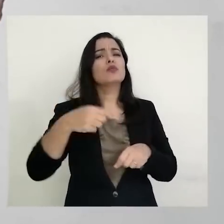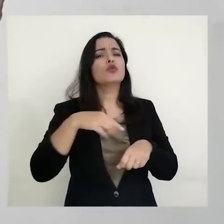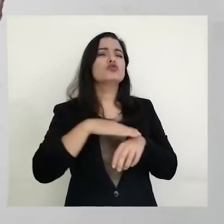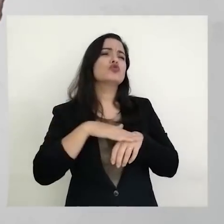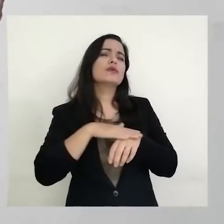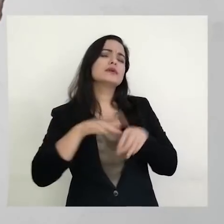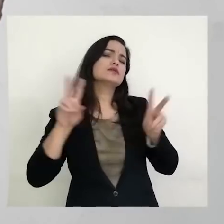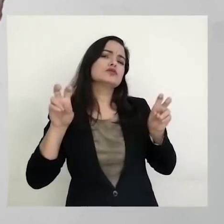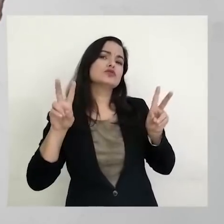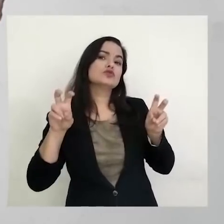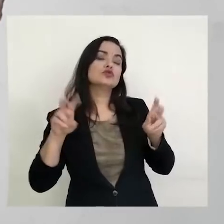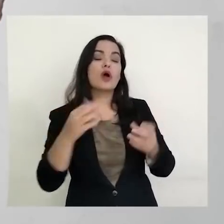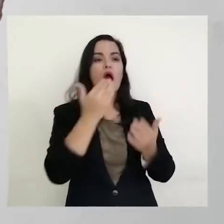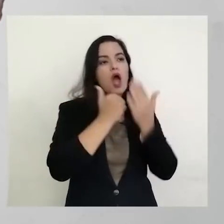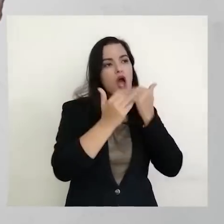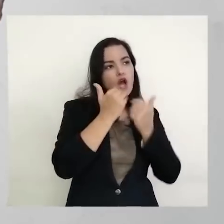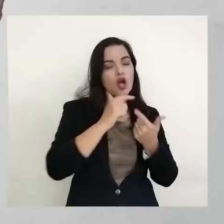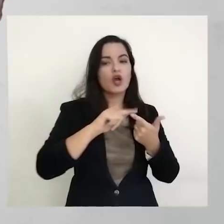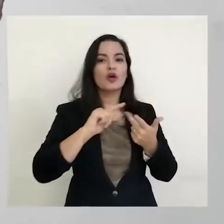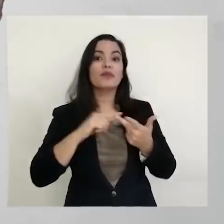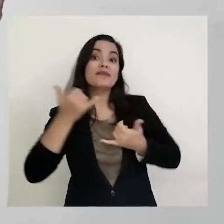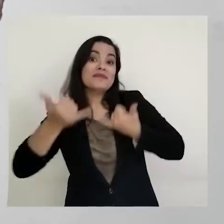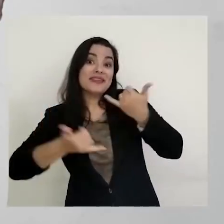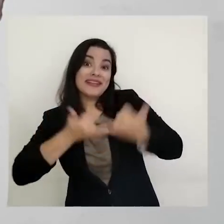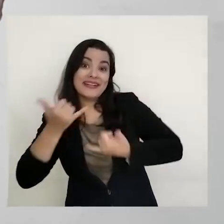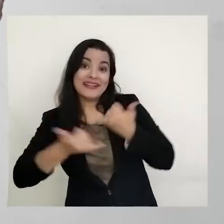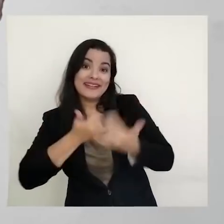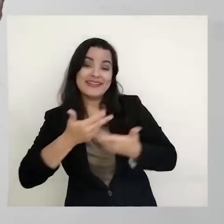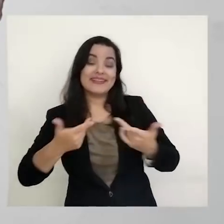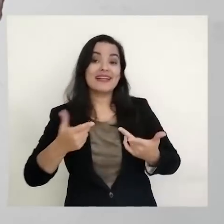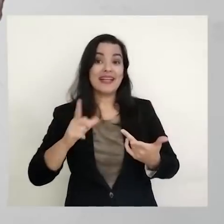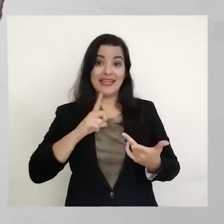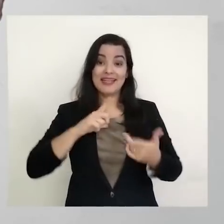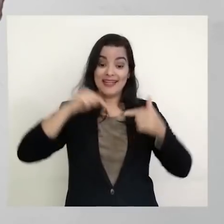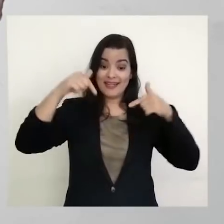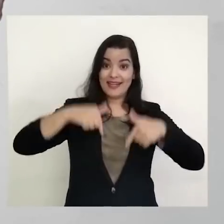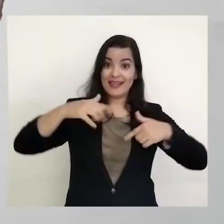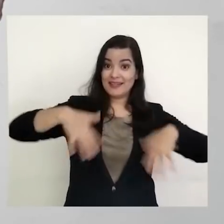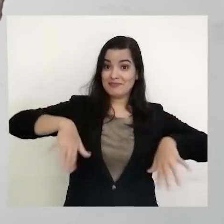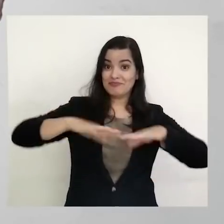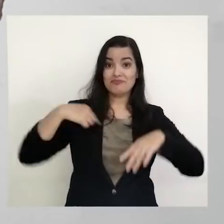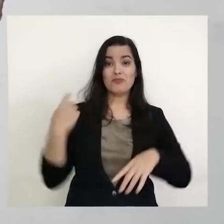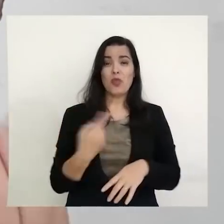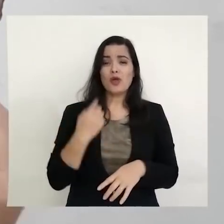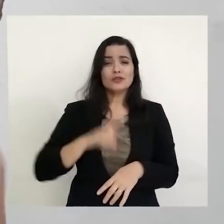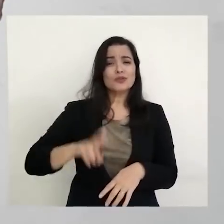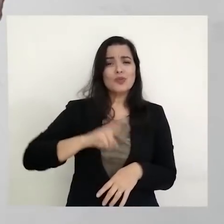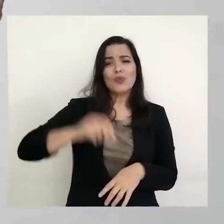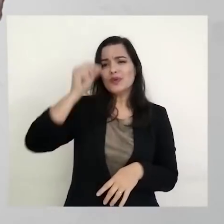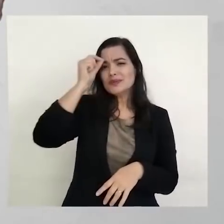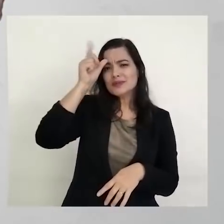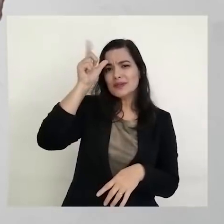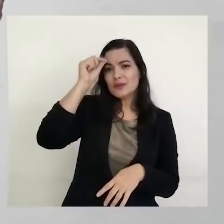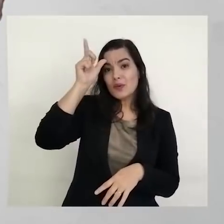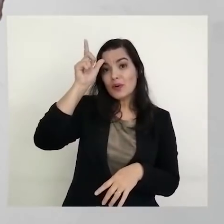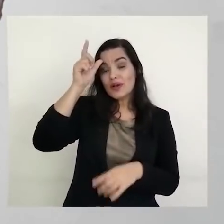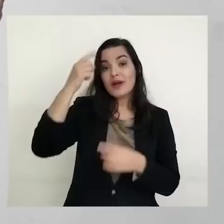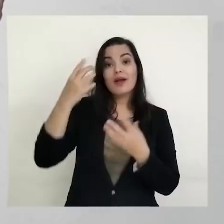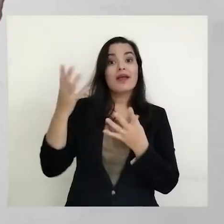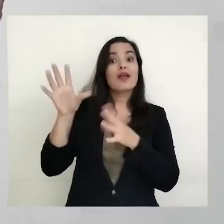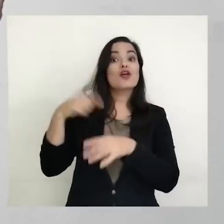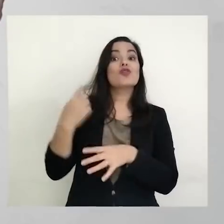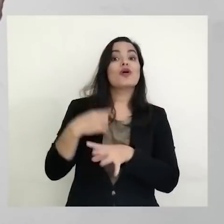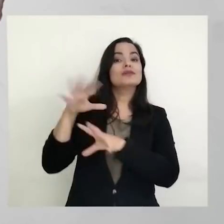nós ainda vamos falar de algumas brincadeiras, de algumas coisas que estão presentes na nossa cultura e que foram herdadas